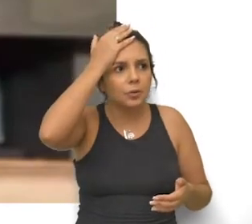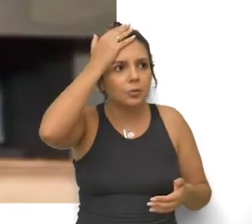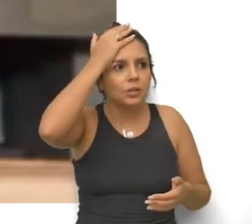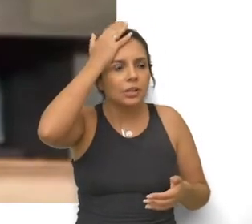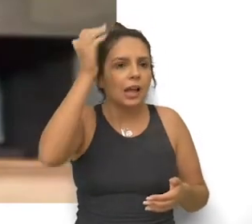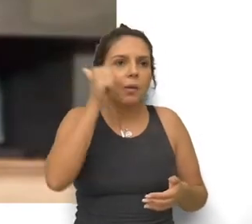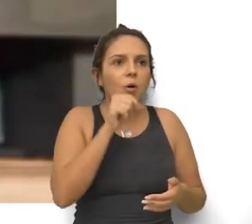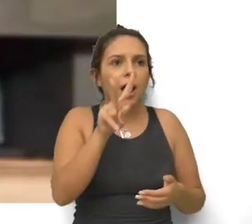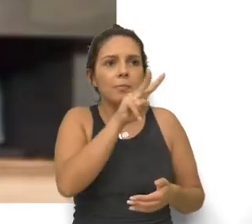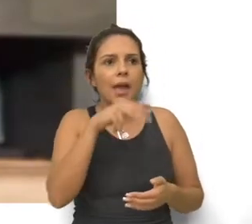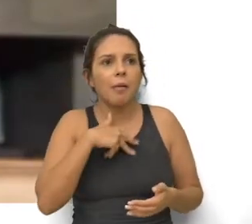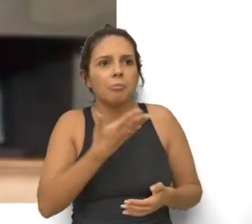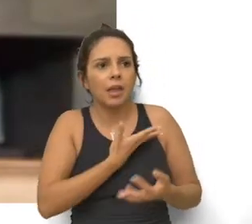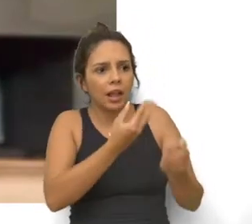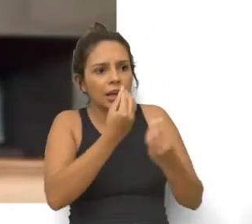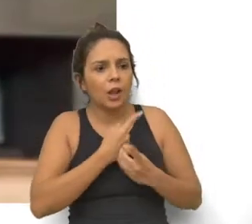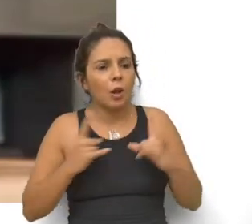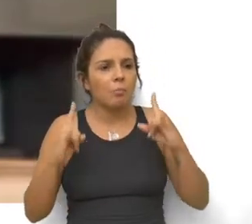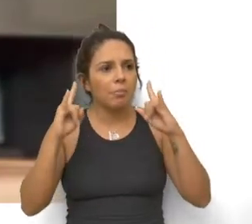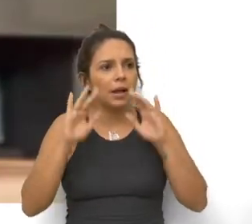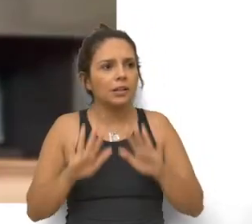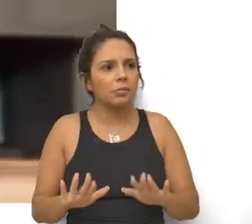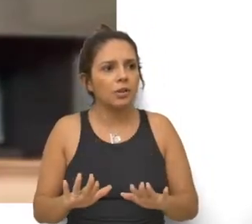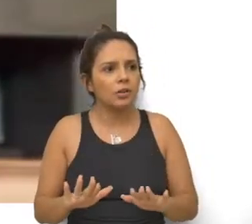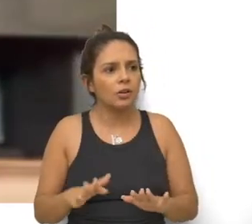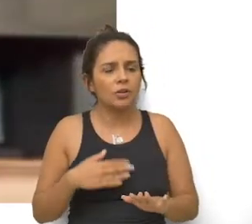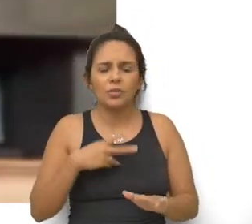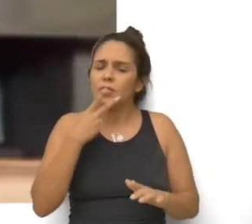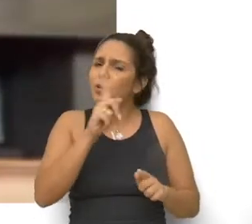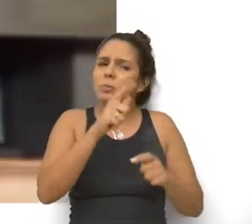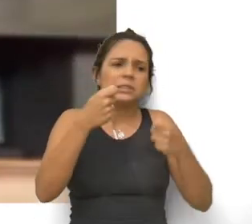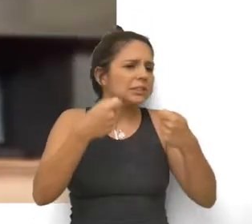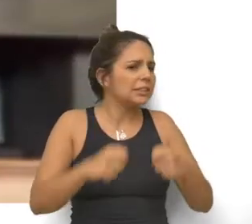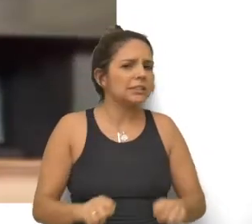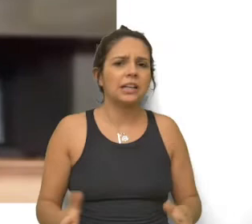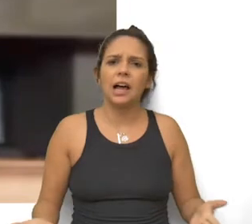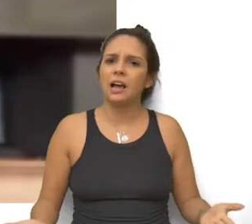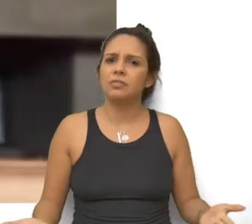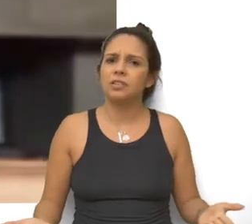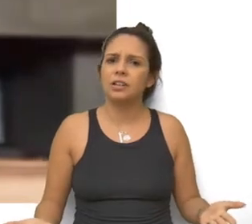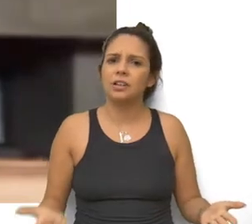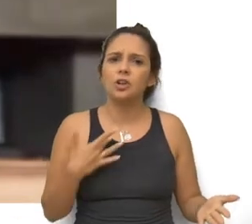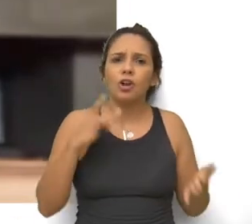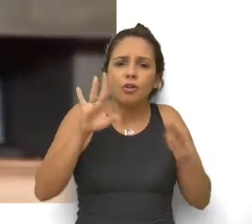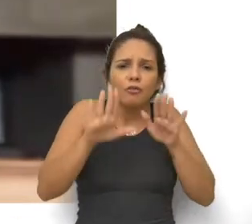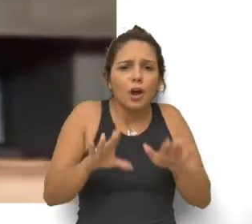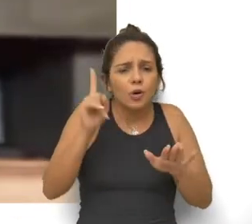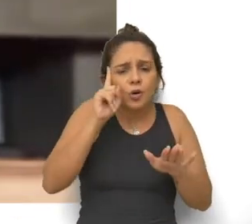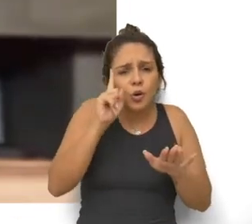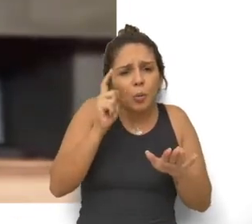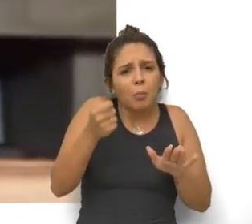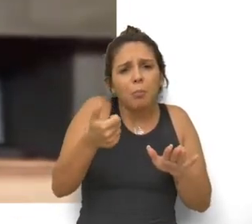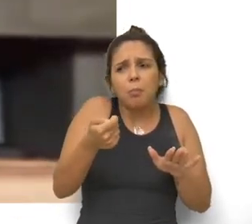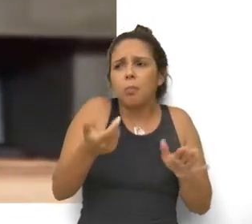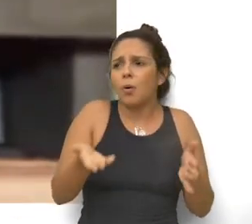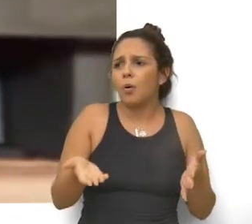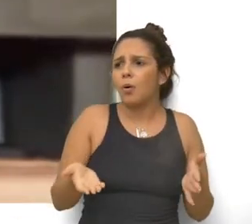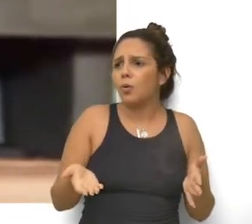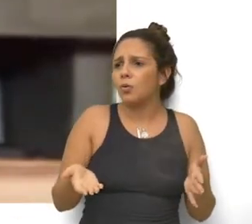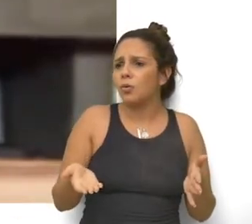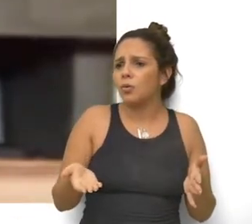e a Mary? Mas eu disse que não precisava. Eu só vou ficar poucos dias no Rio de